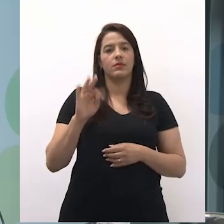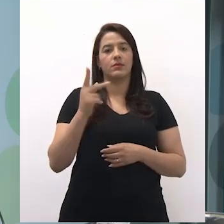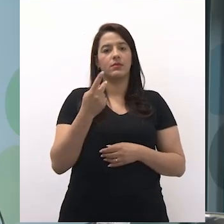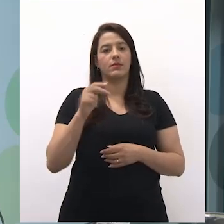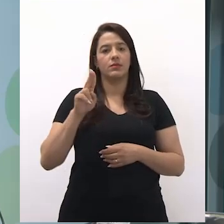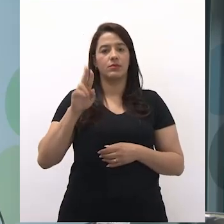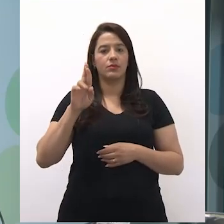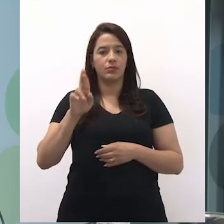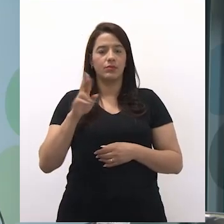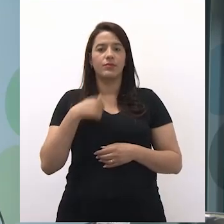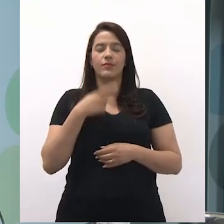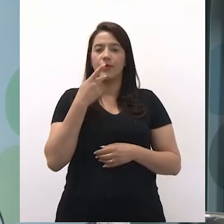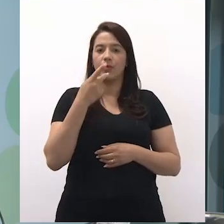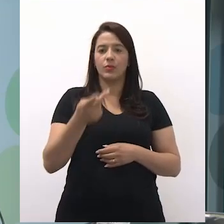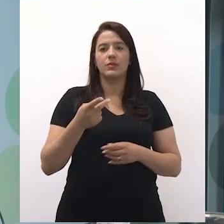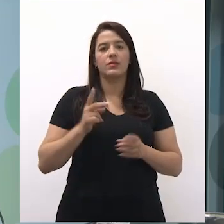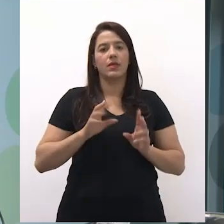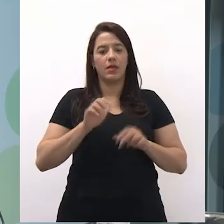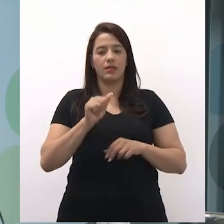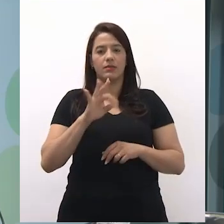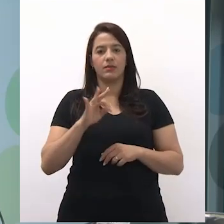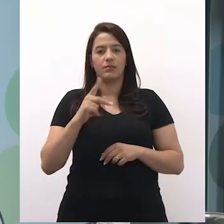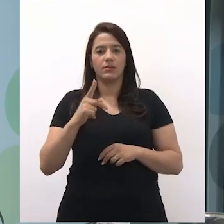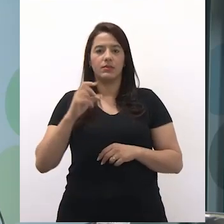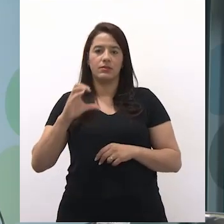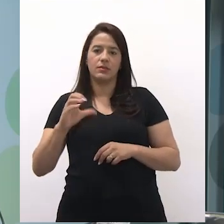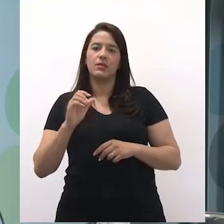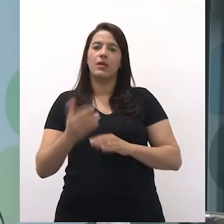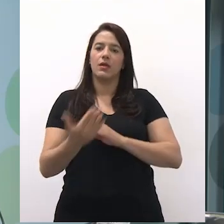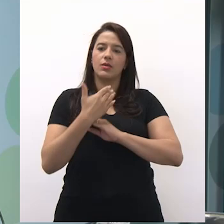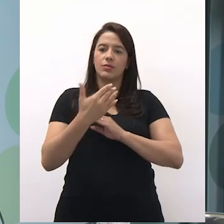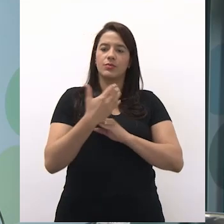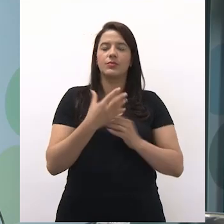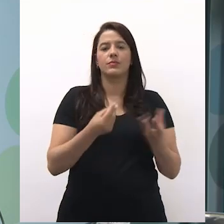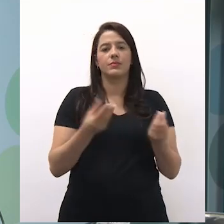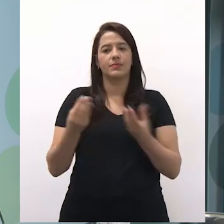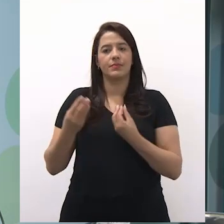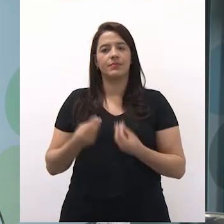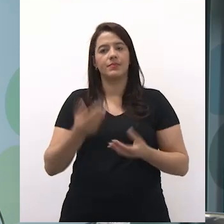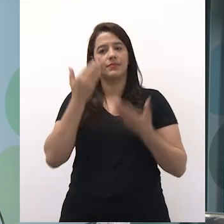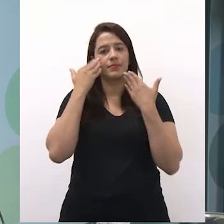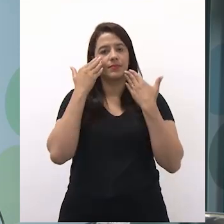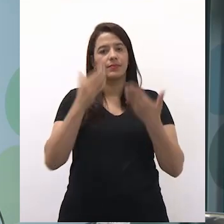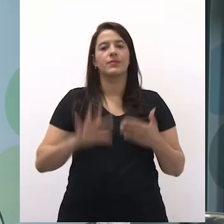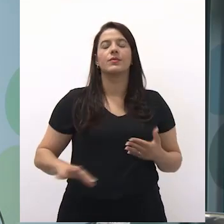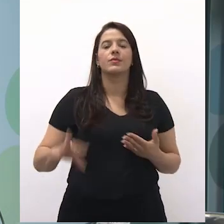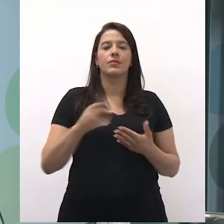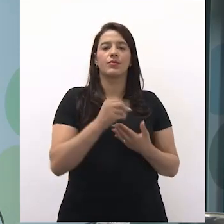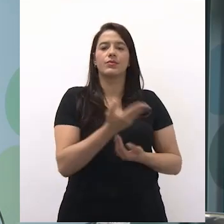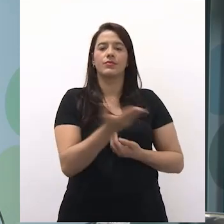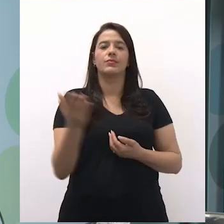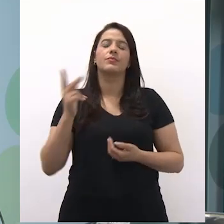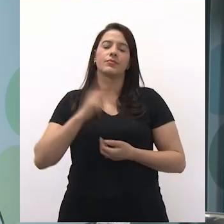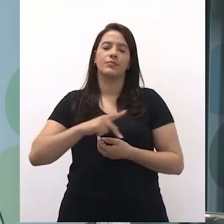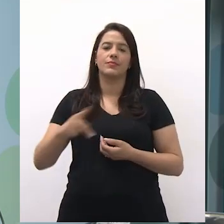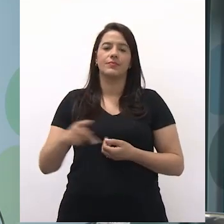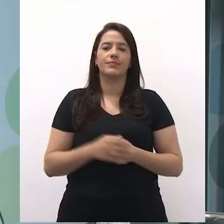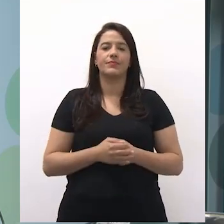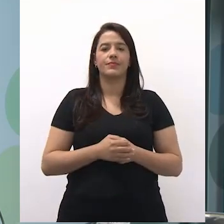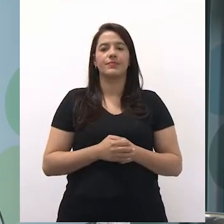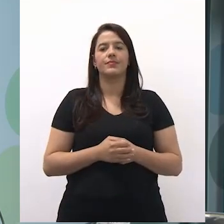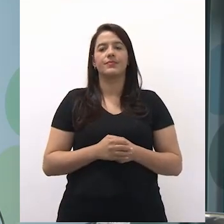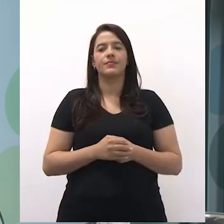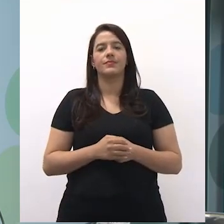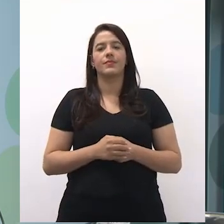muito enriquecedor as vossas formações. Contribuem muito. Muito obrigado a todos os professores